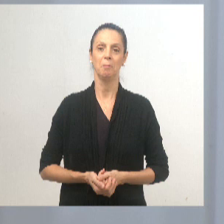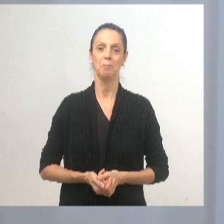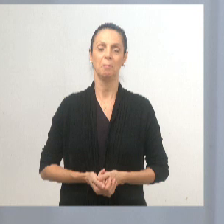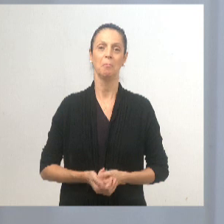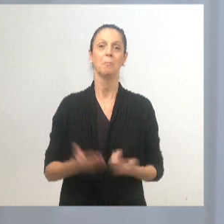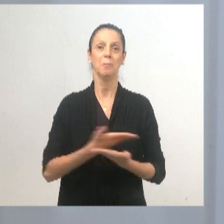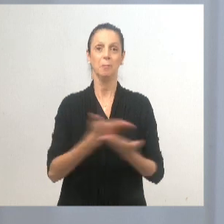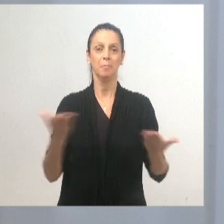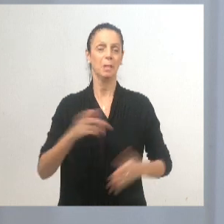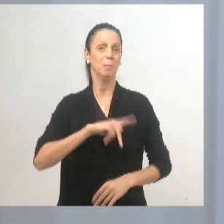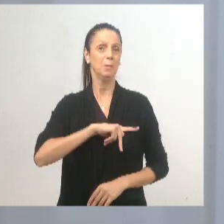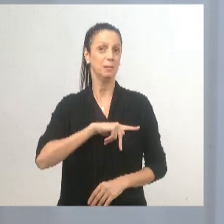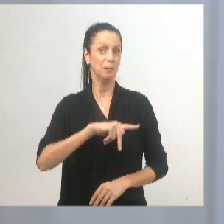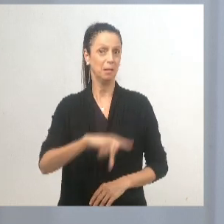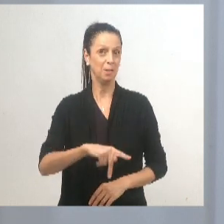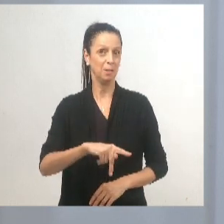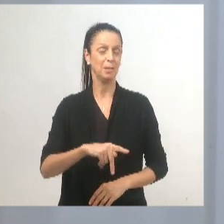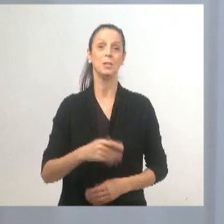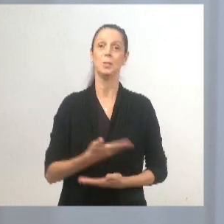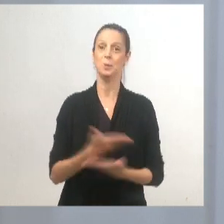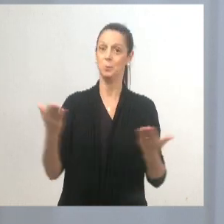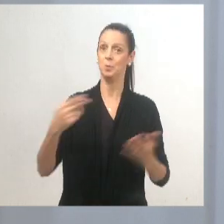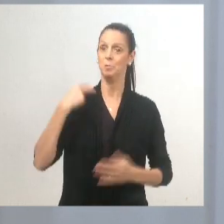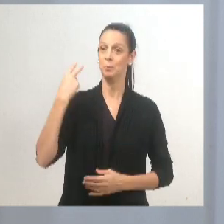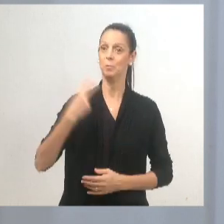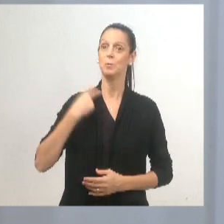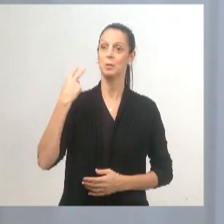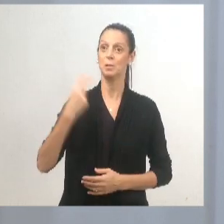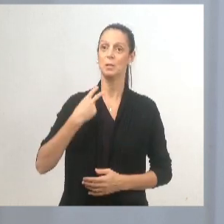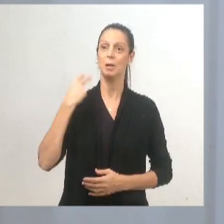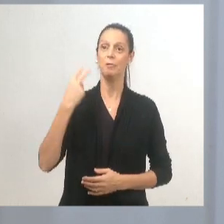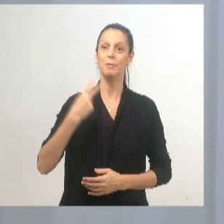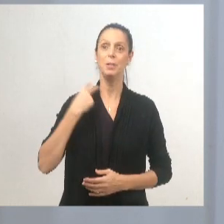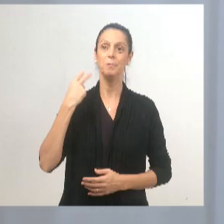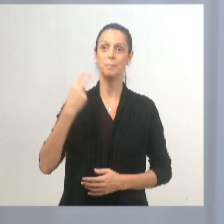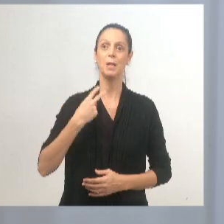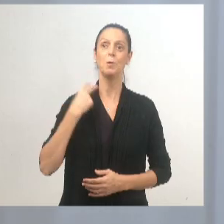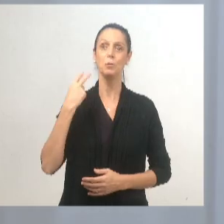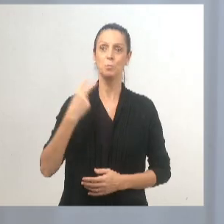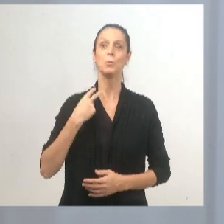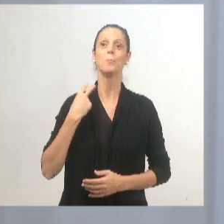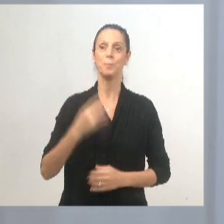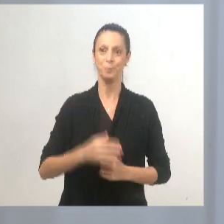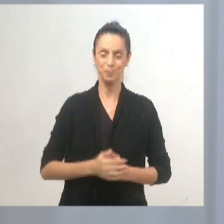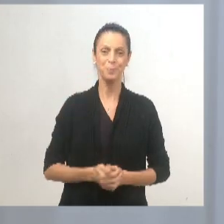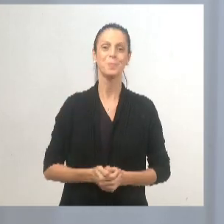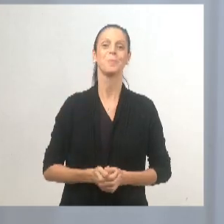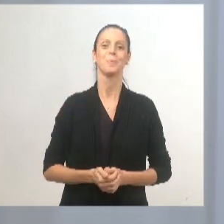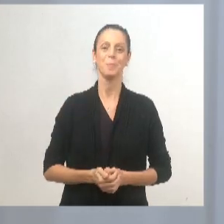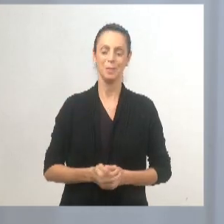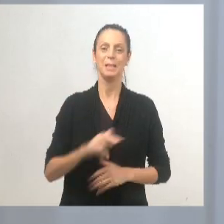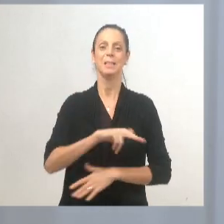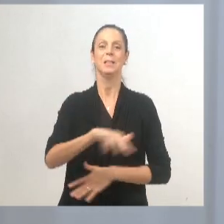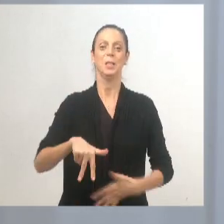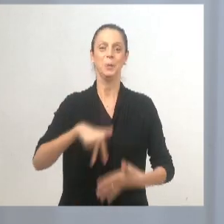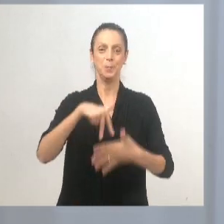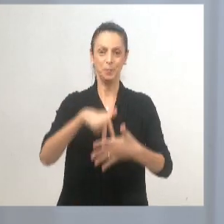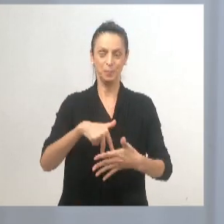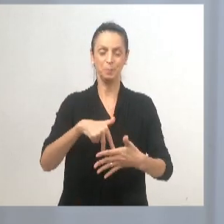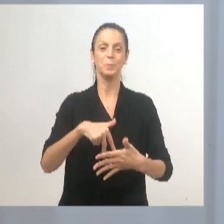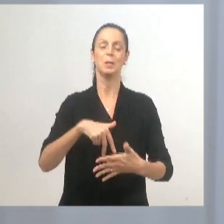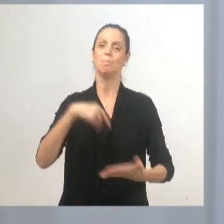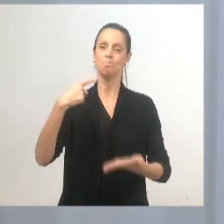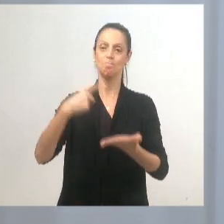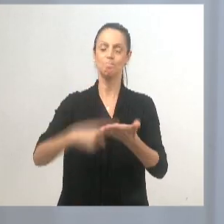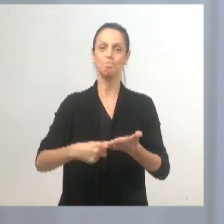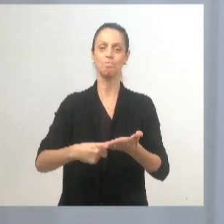Senhor presidente, senhores vereadores, cidadãos de Blumenau, eu ocupo essa tribuna com o